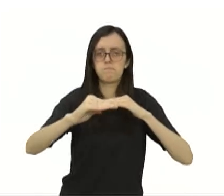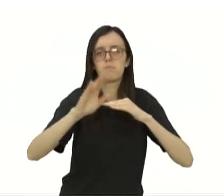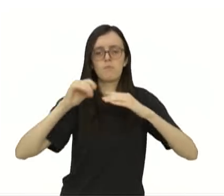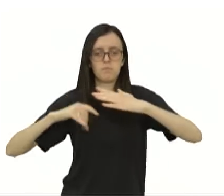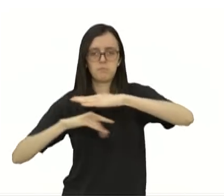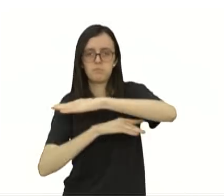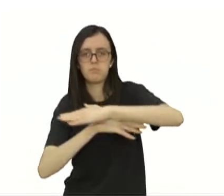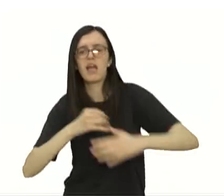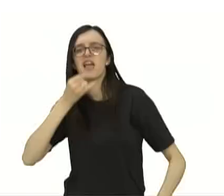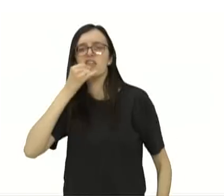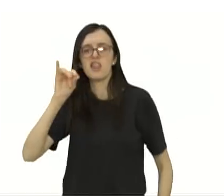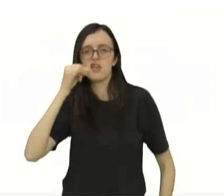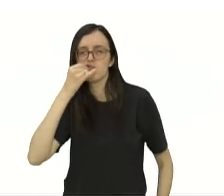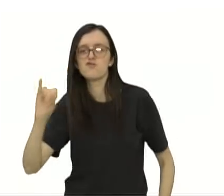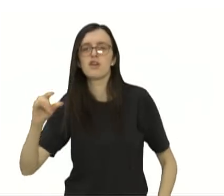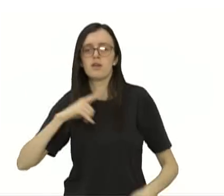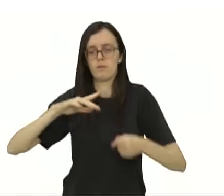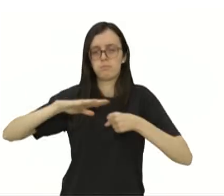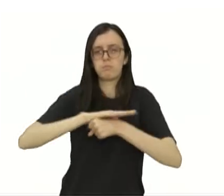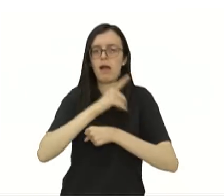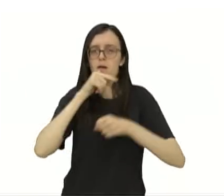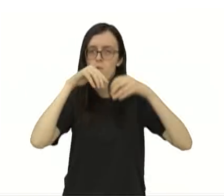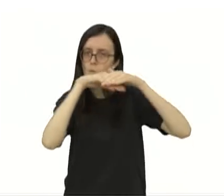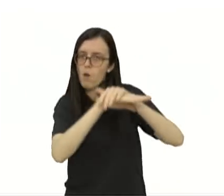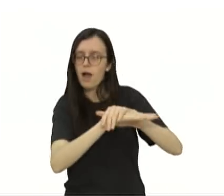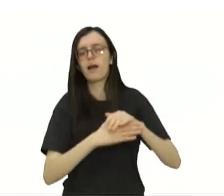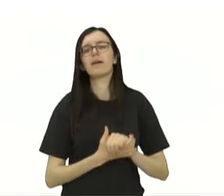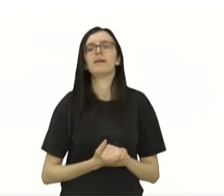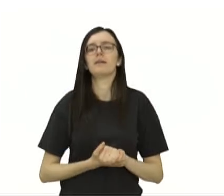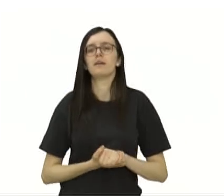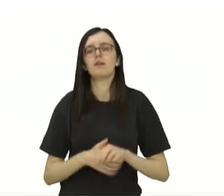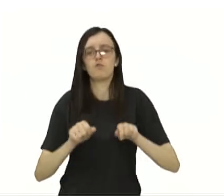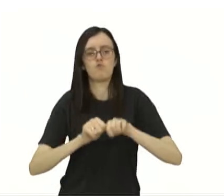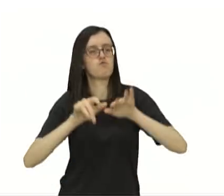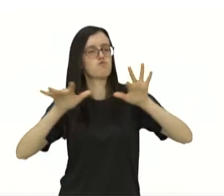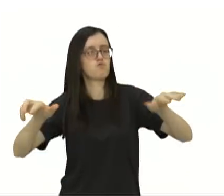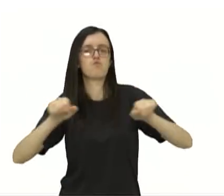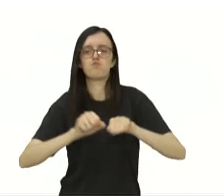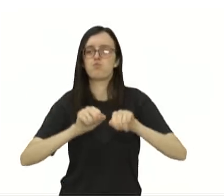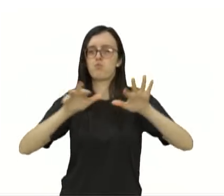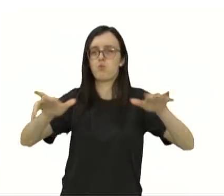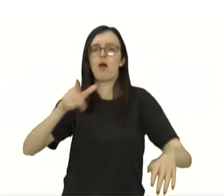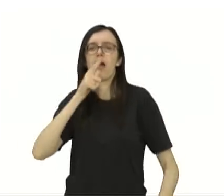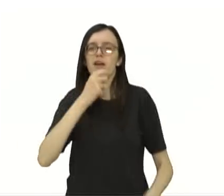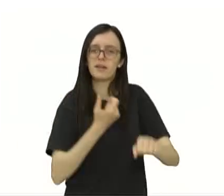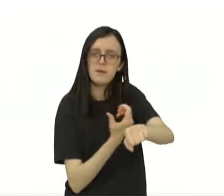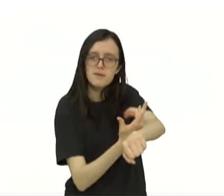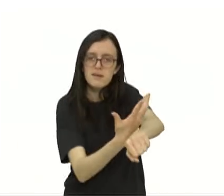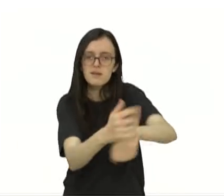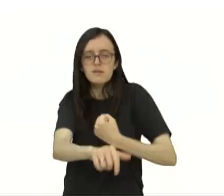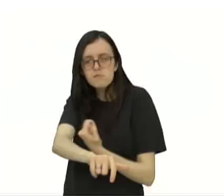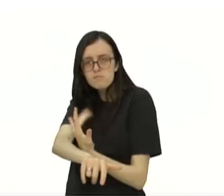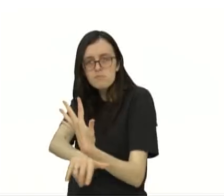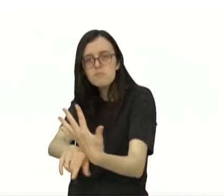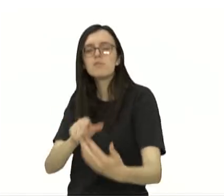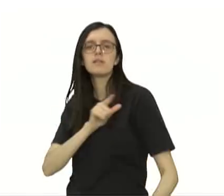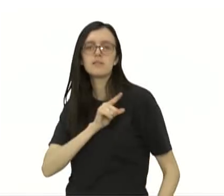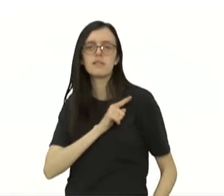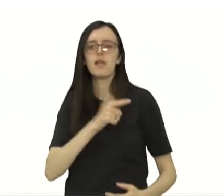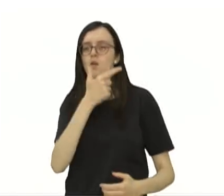de energia, sistemas de abastecimento de água, a irrigação e a introdução e incremento de espécies